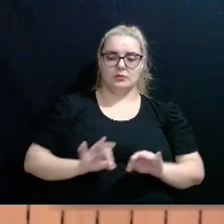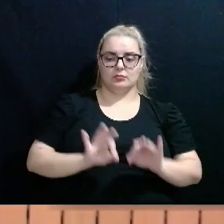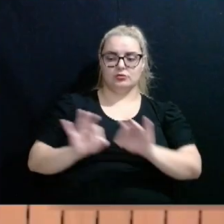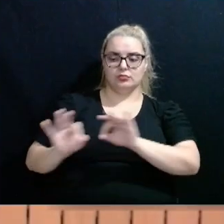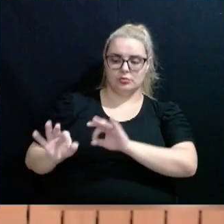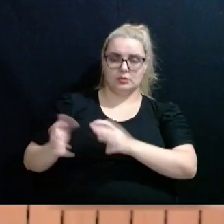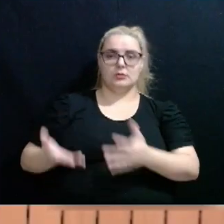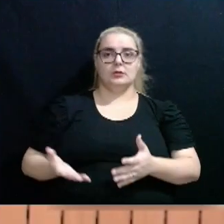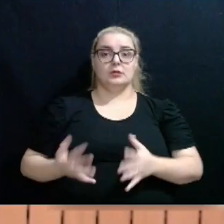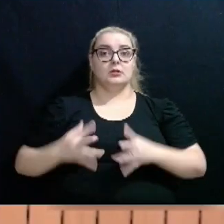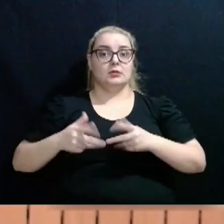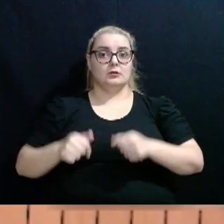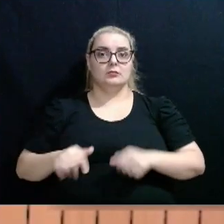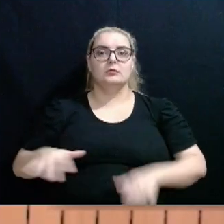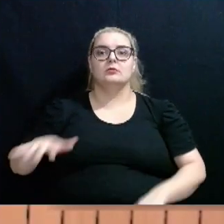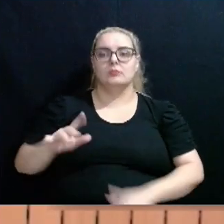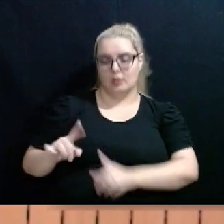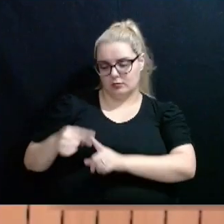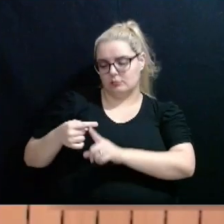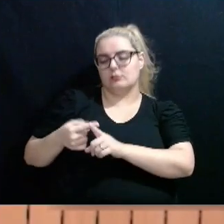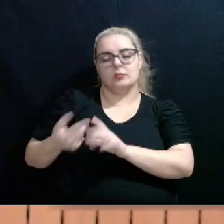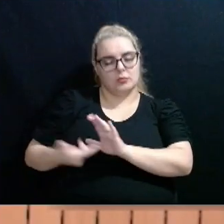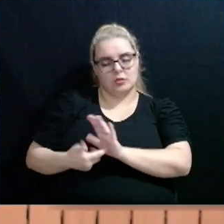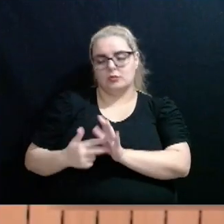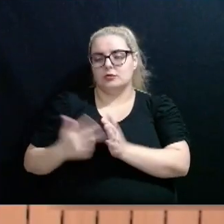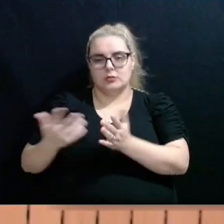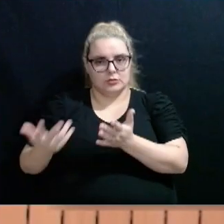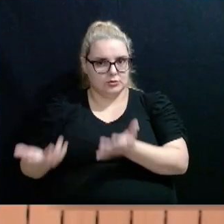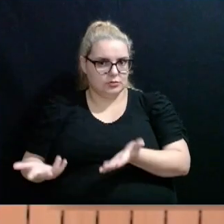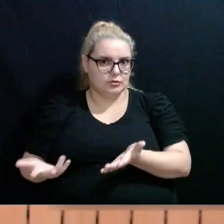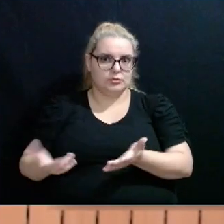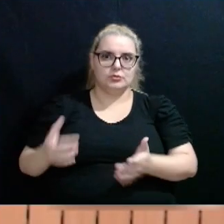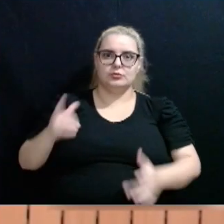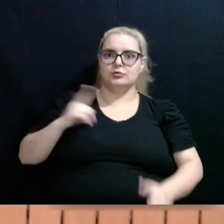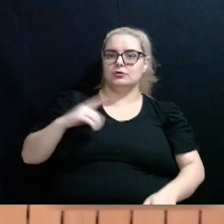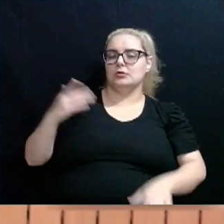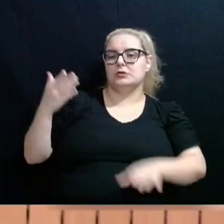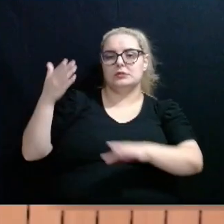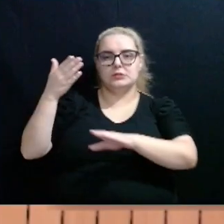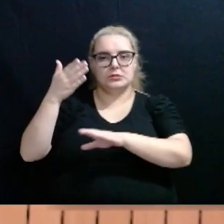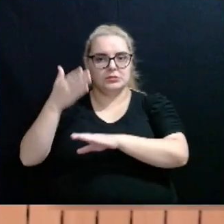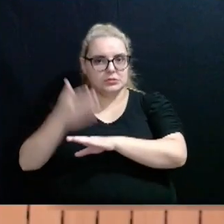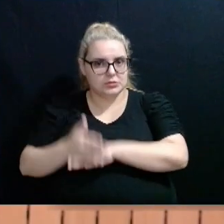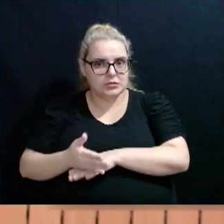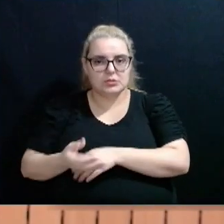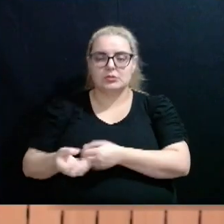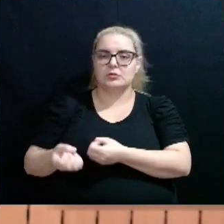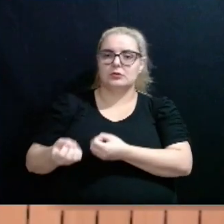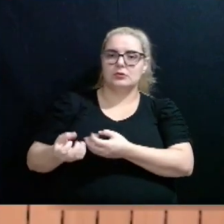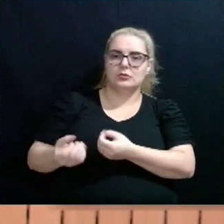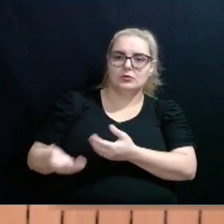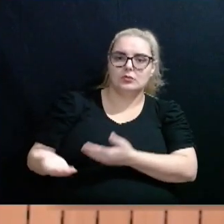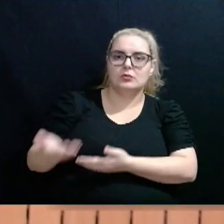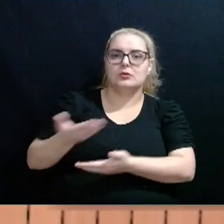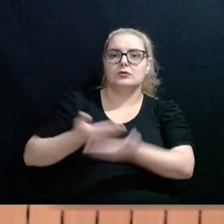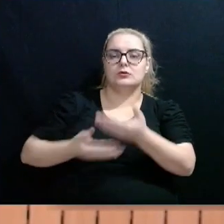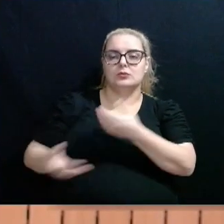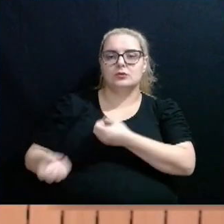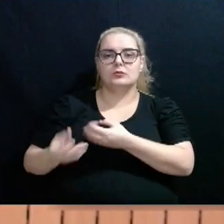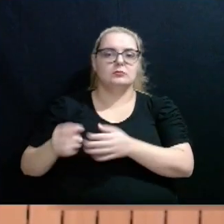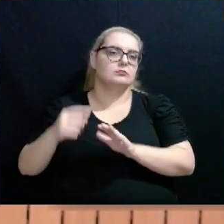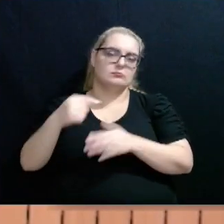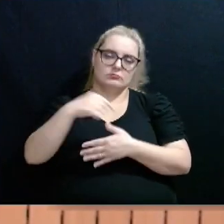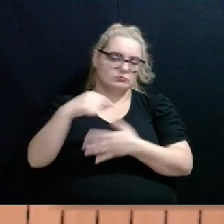parte positiva, no sentido de você ter acesso à informação, à troca de informações, etc., mas isso